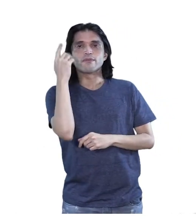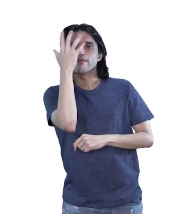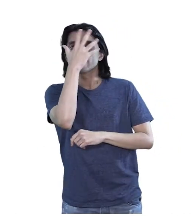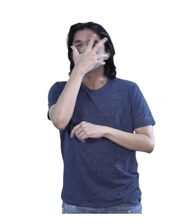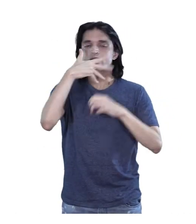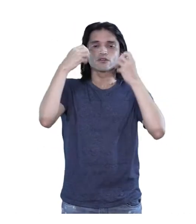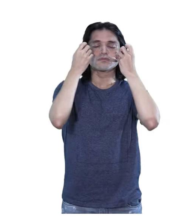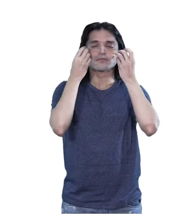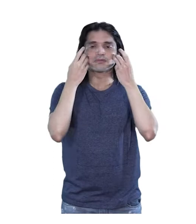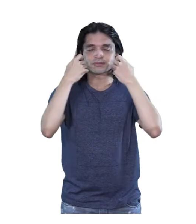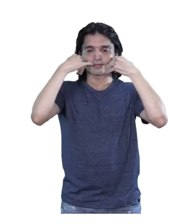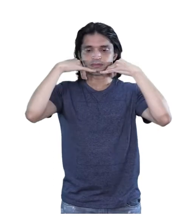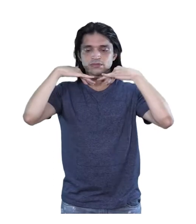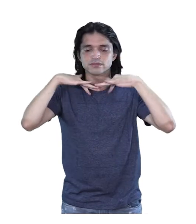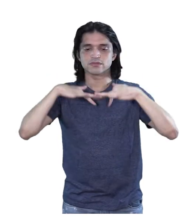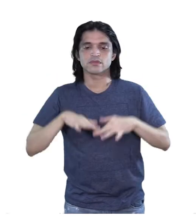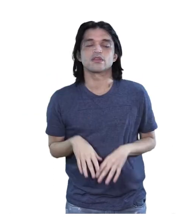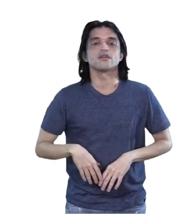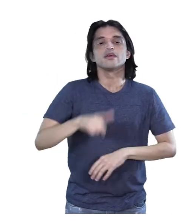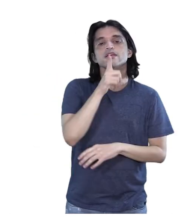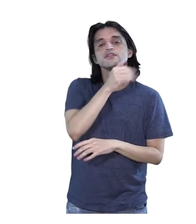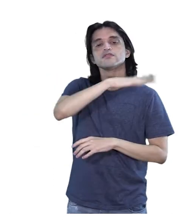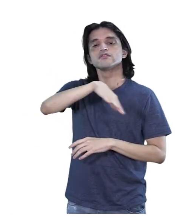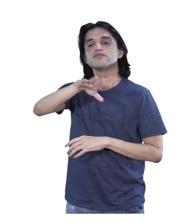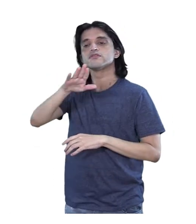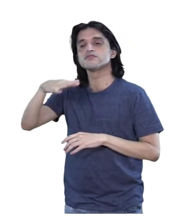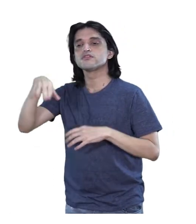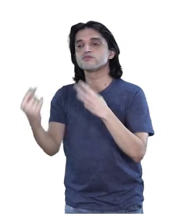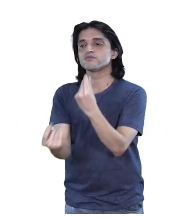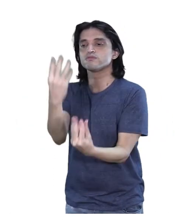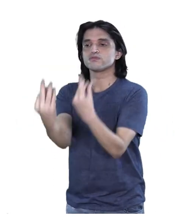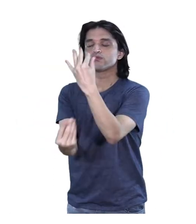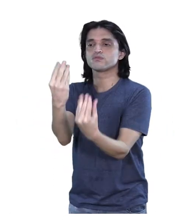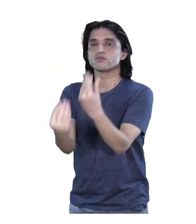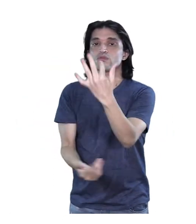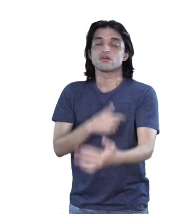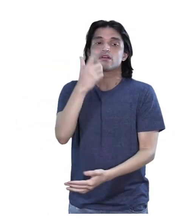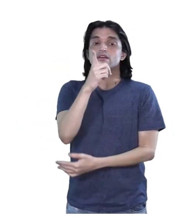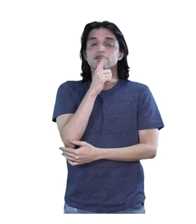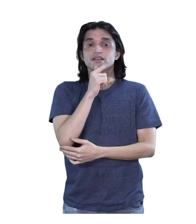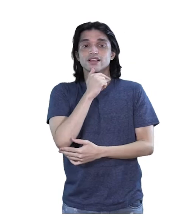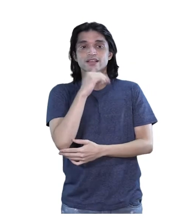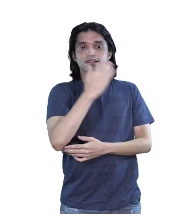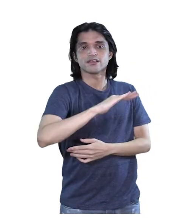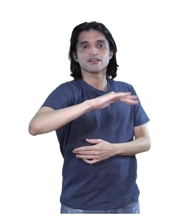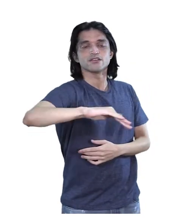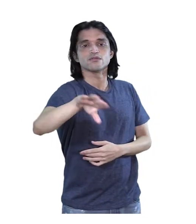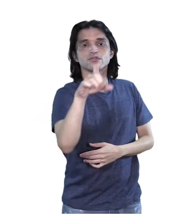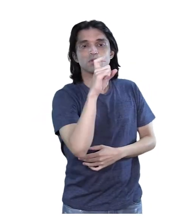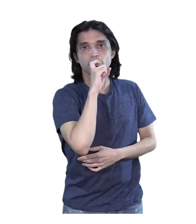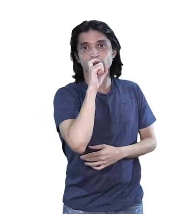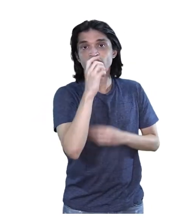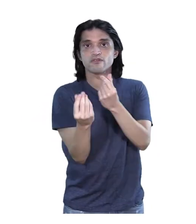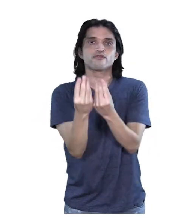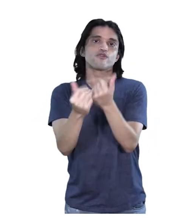incêndio em mares de água disfarçado, rio de neve em fogo convertido. Pode-se perceber que nos terceiro e